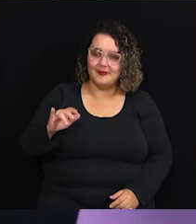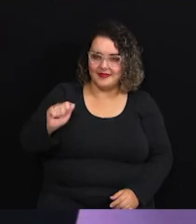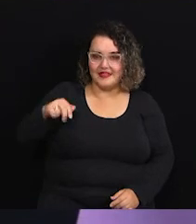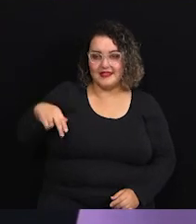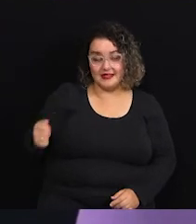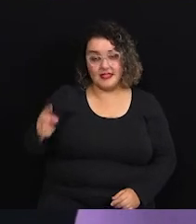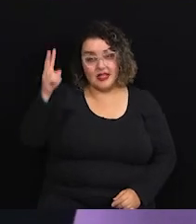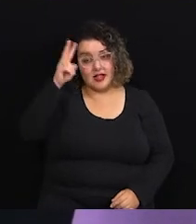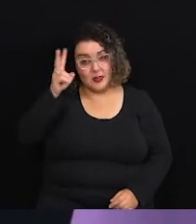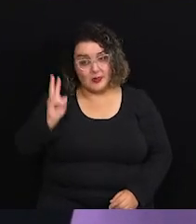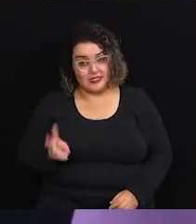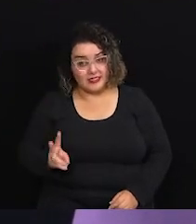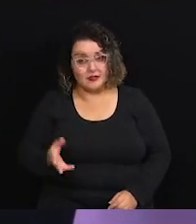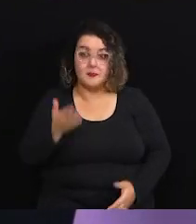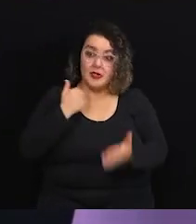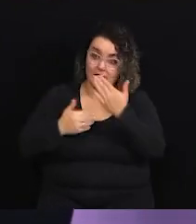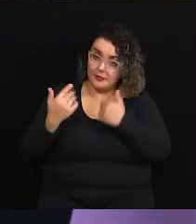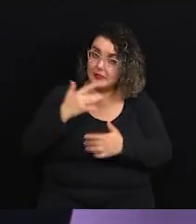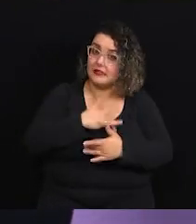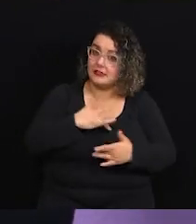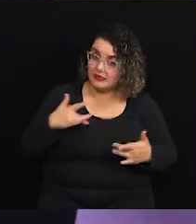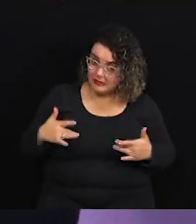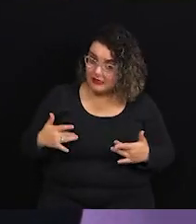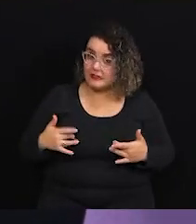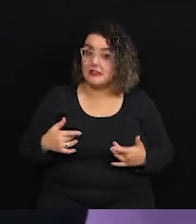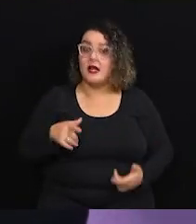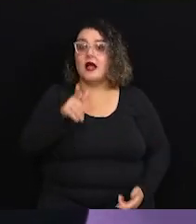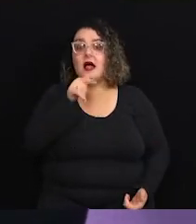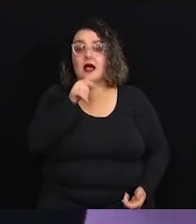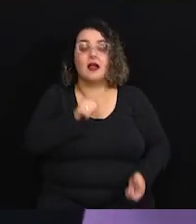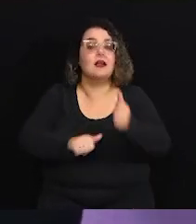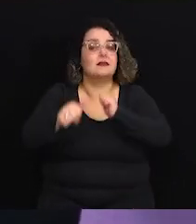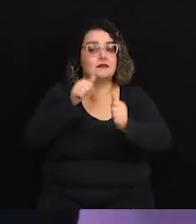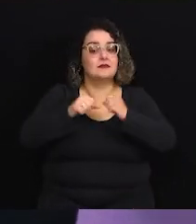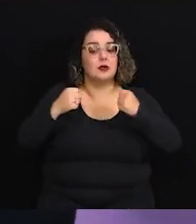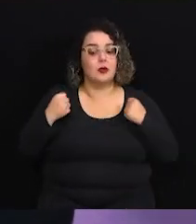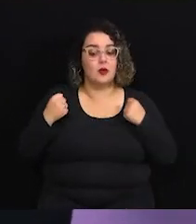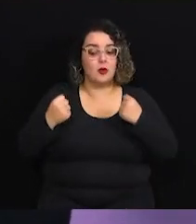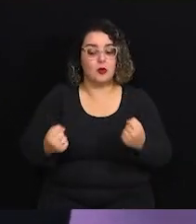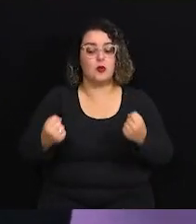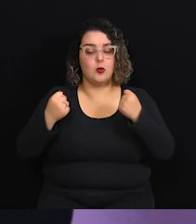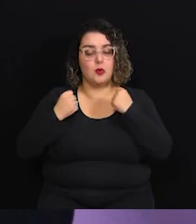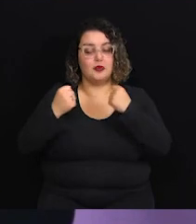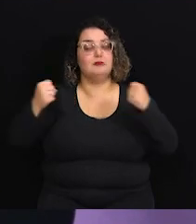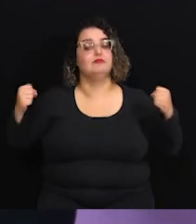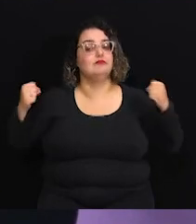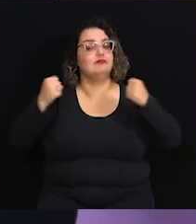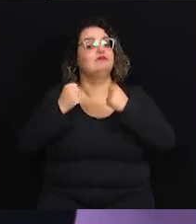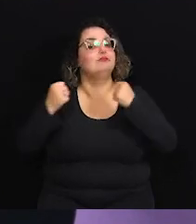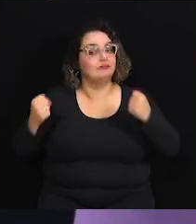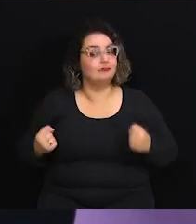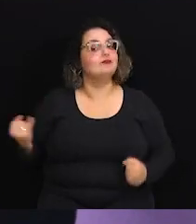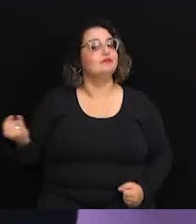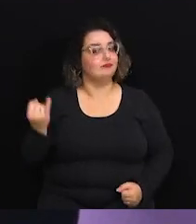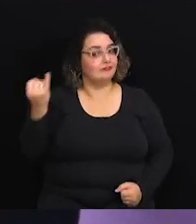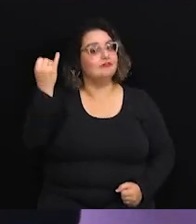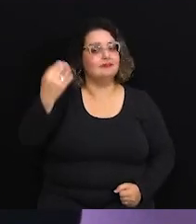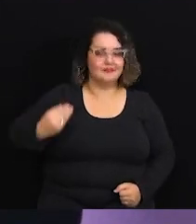né? Lembrando sempre, alimentação saudável, a ingestão de água e atividade física são